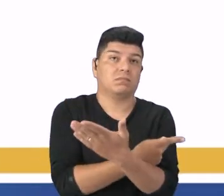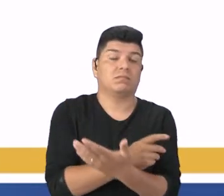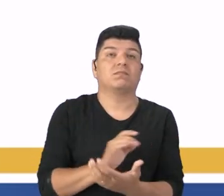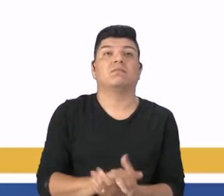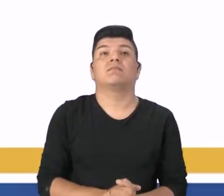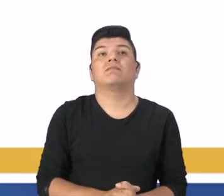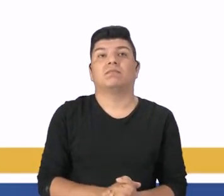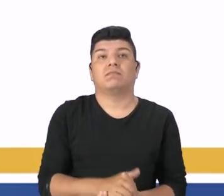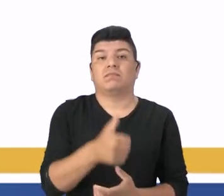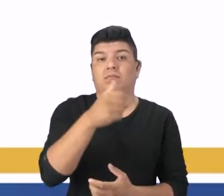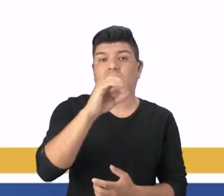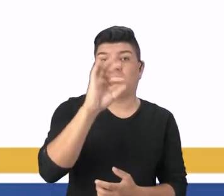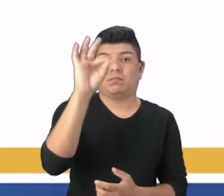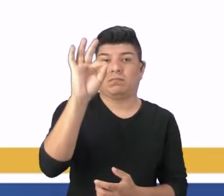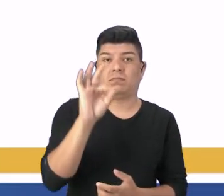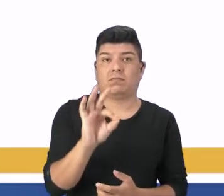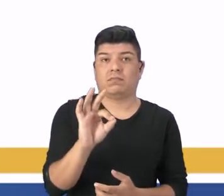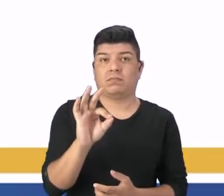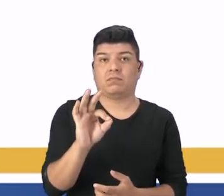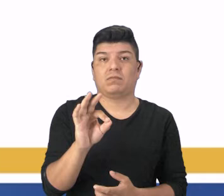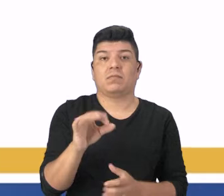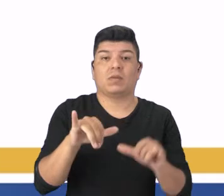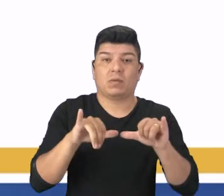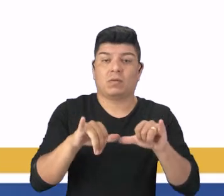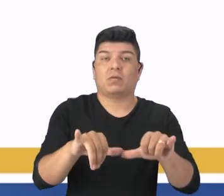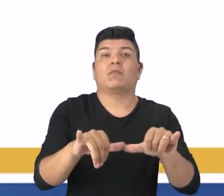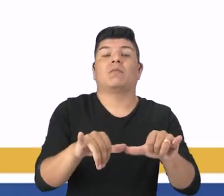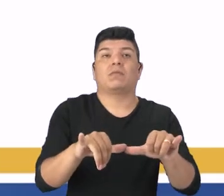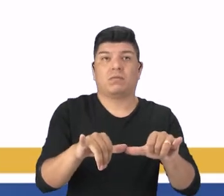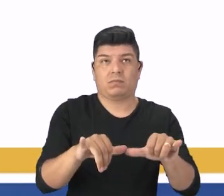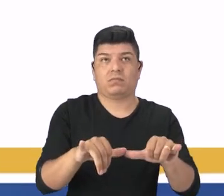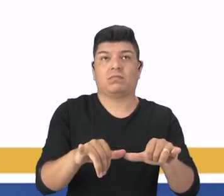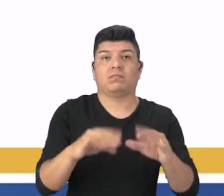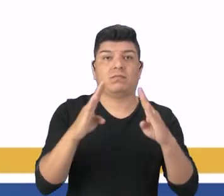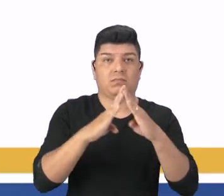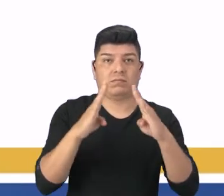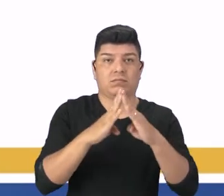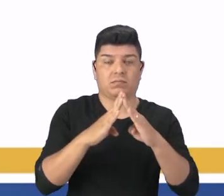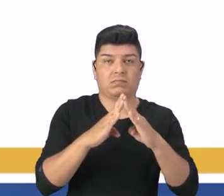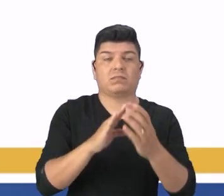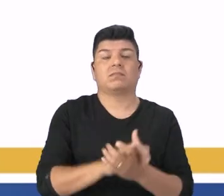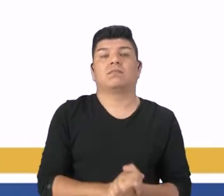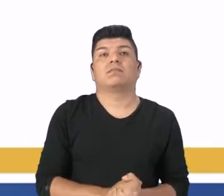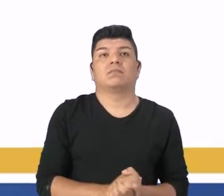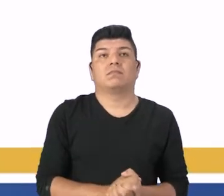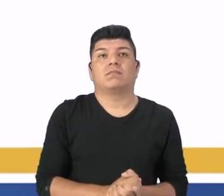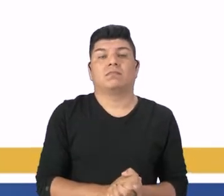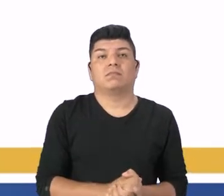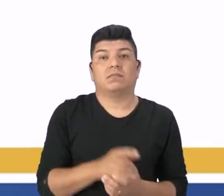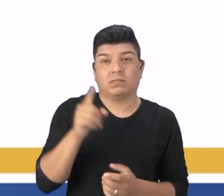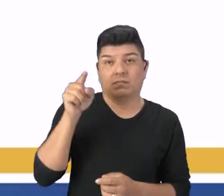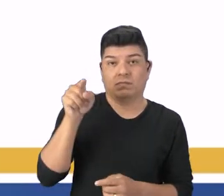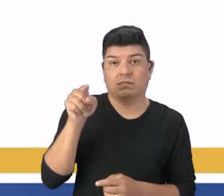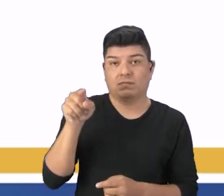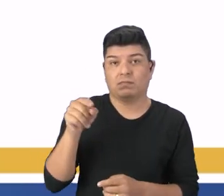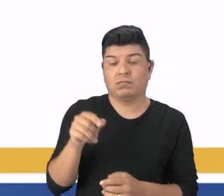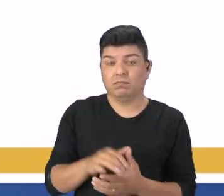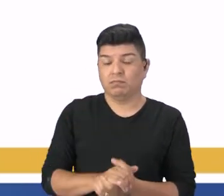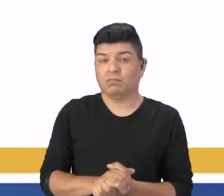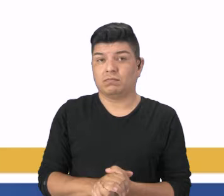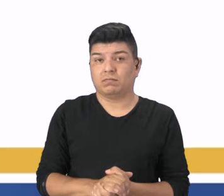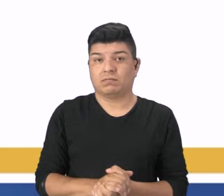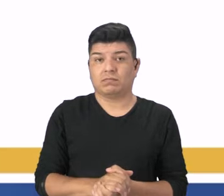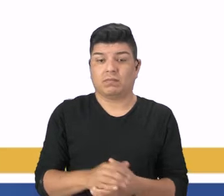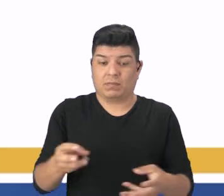desperdício. 10% acontece nos mercados e nas residências, nas nossas casas, né? Você vai ali pegar, fazer